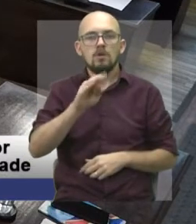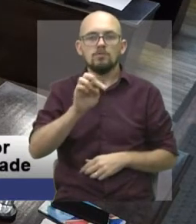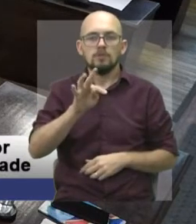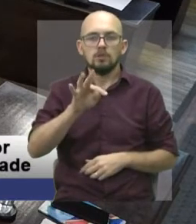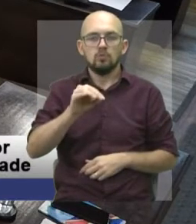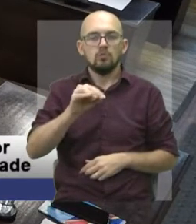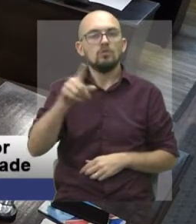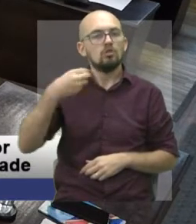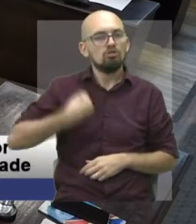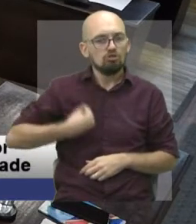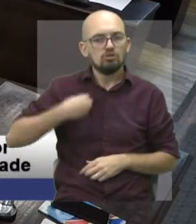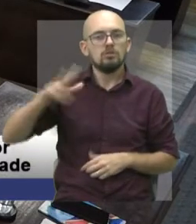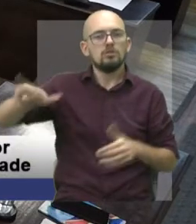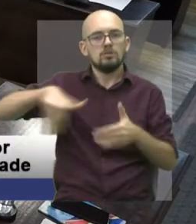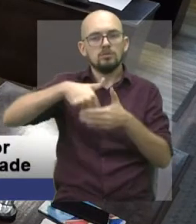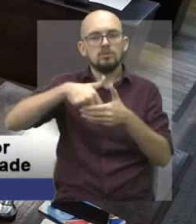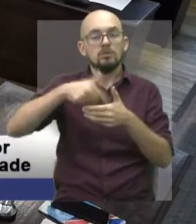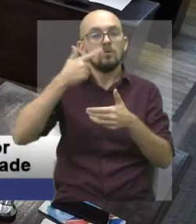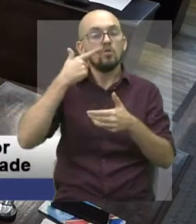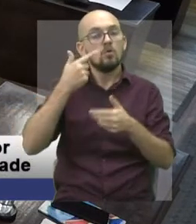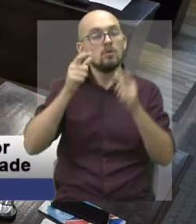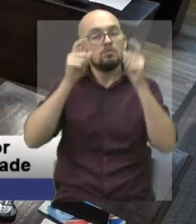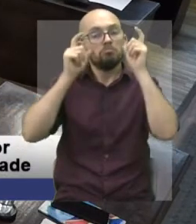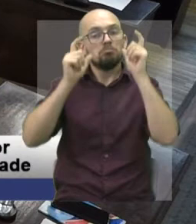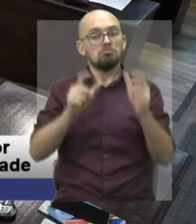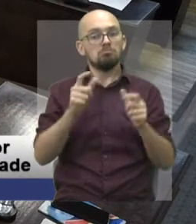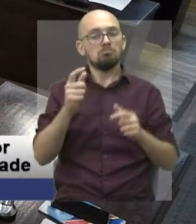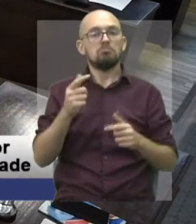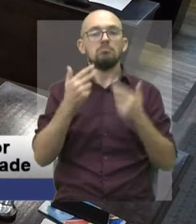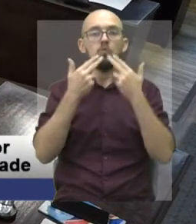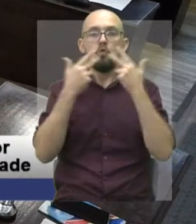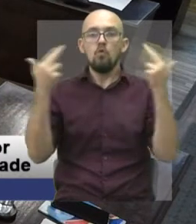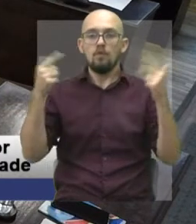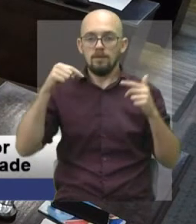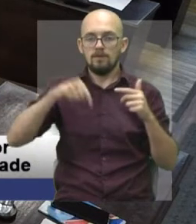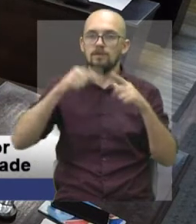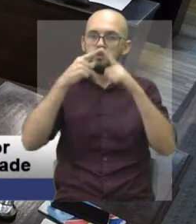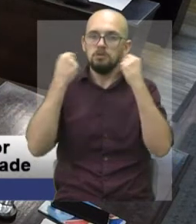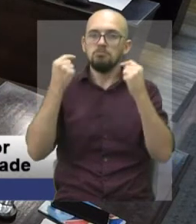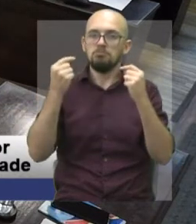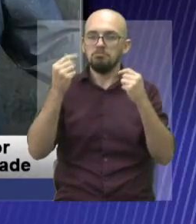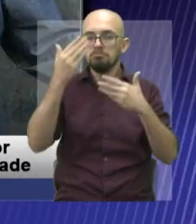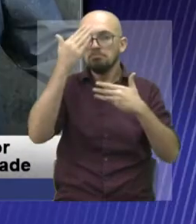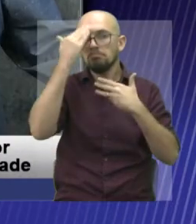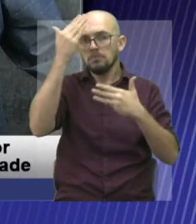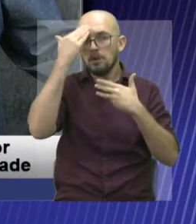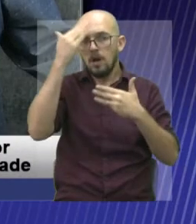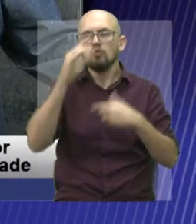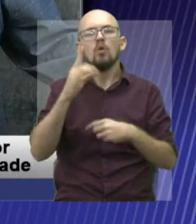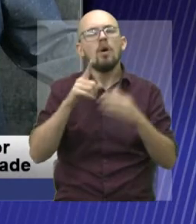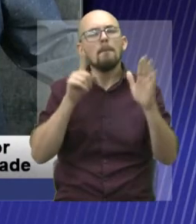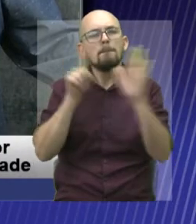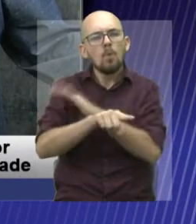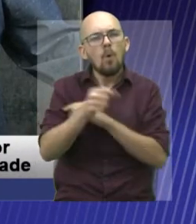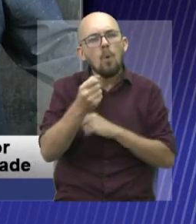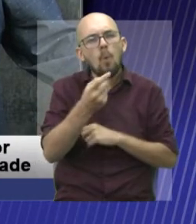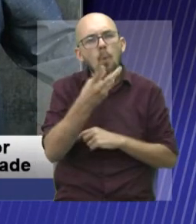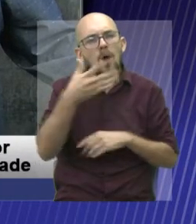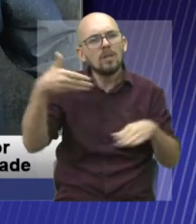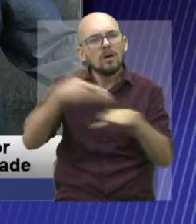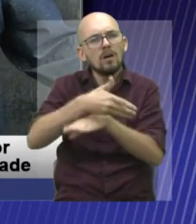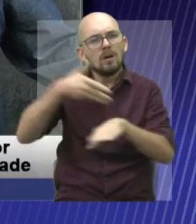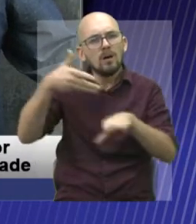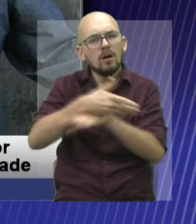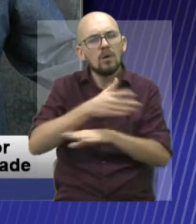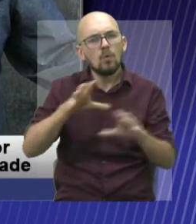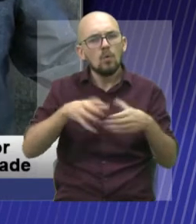para nós uma notícia muito interessante, muito importante para a nossa cidade. Só para reforçar, quantas pessoas tem que participa do grupo?